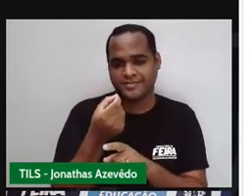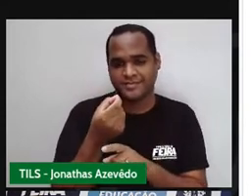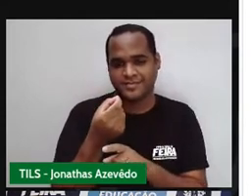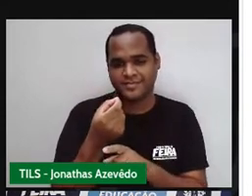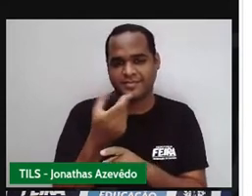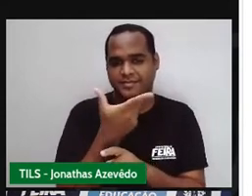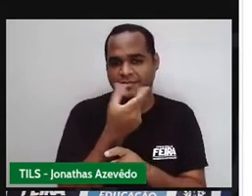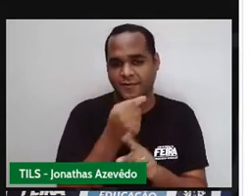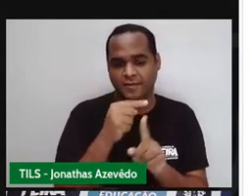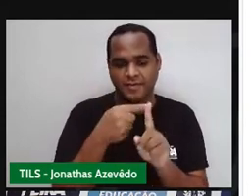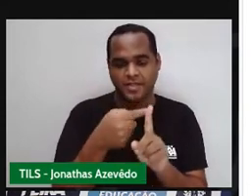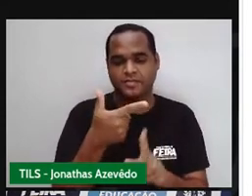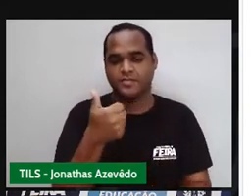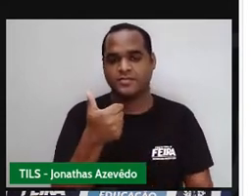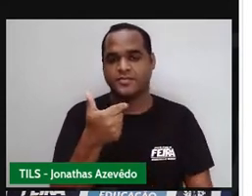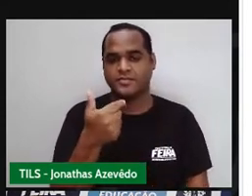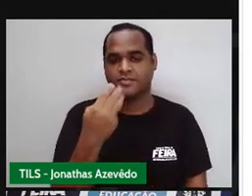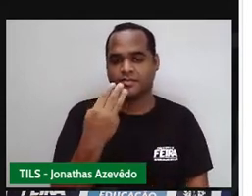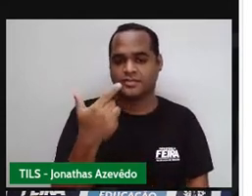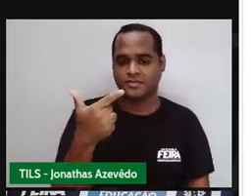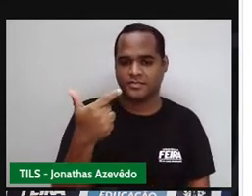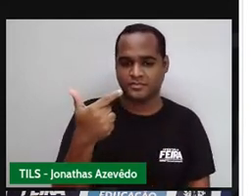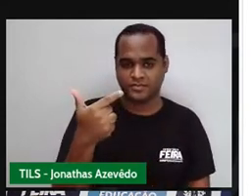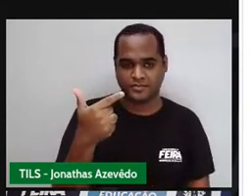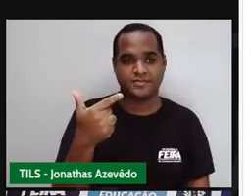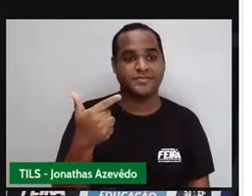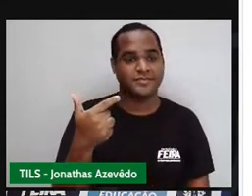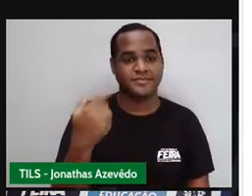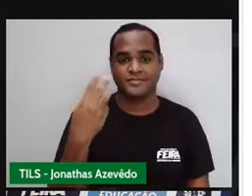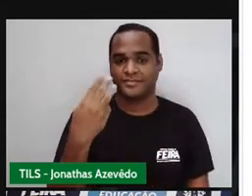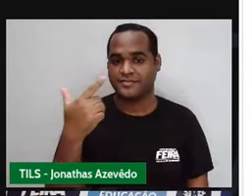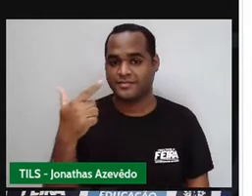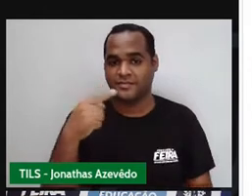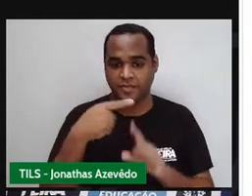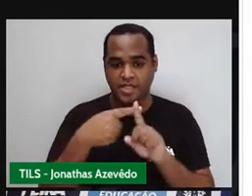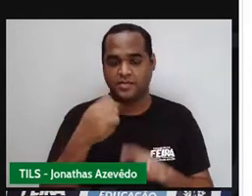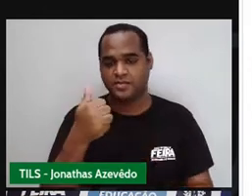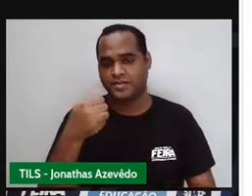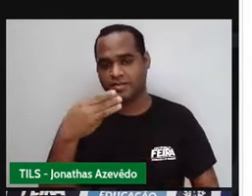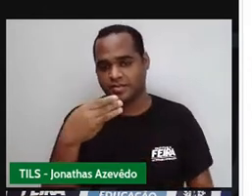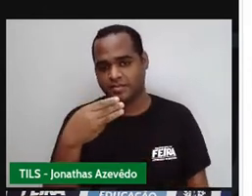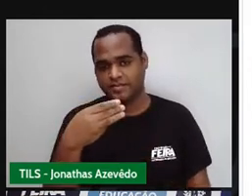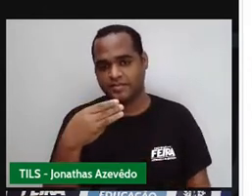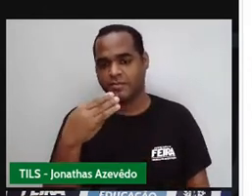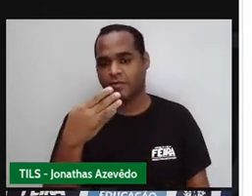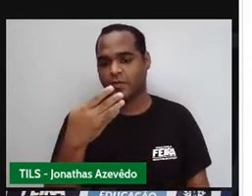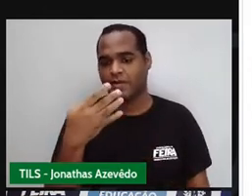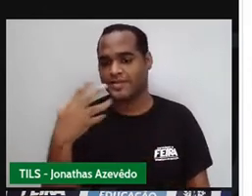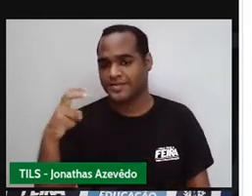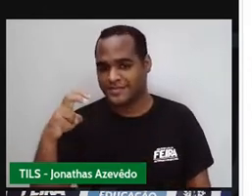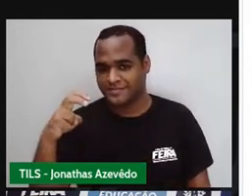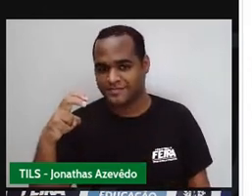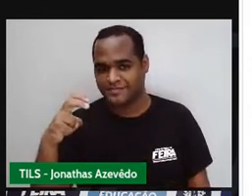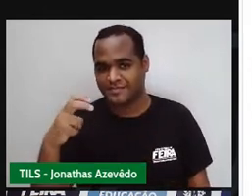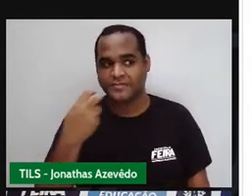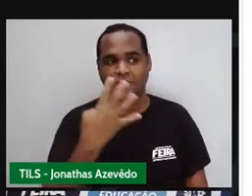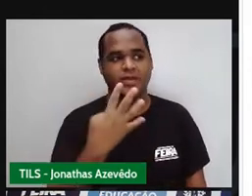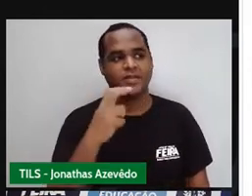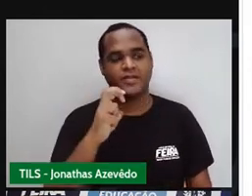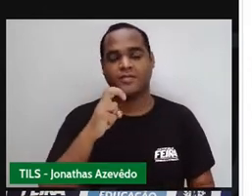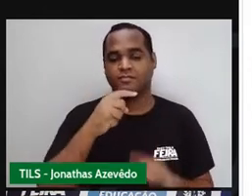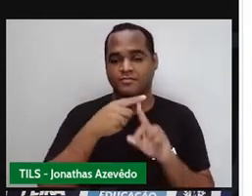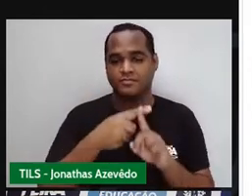20 mais 12 32 32 mais 13 45